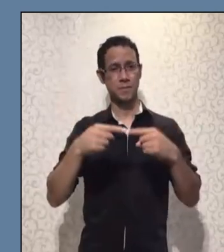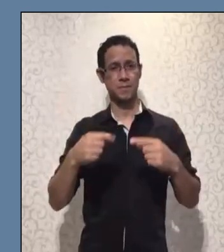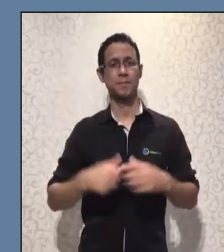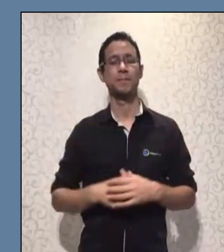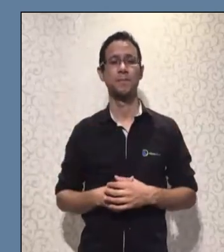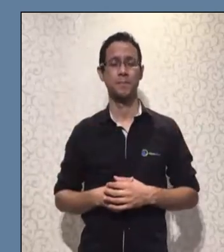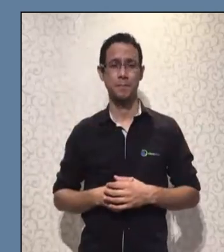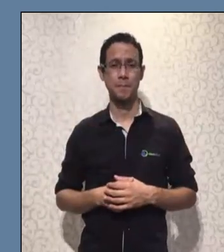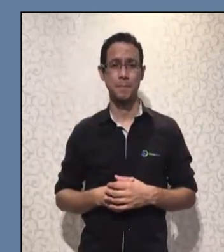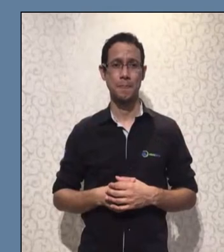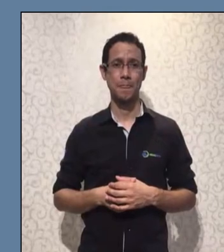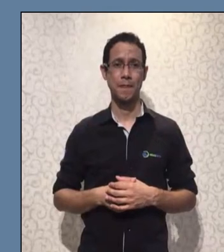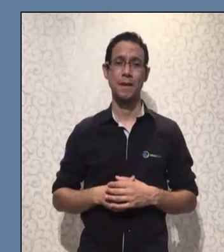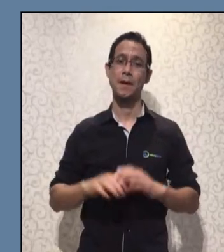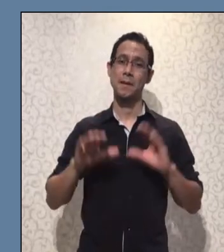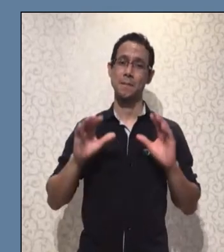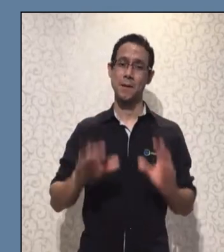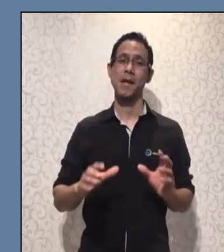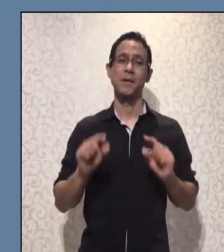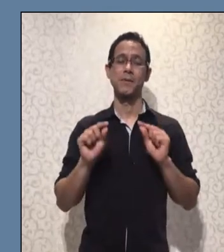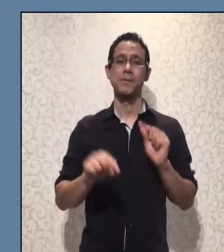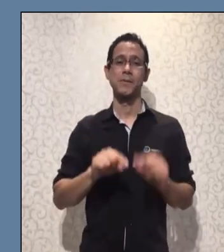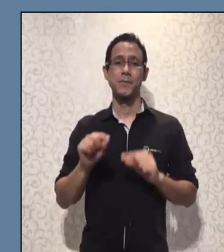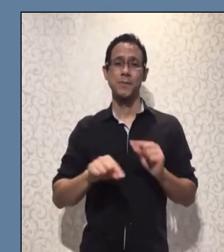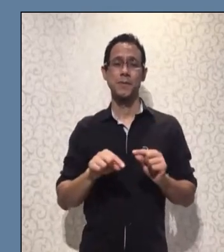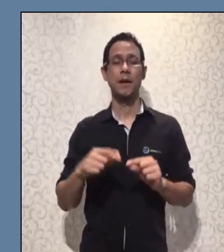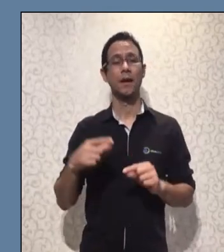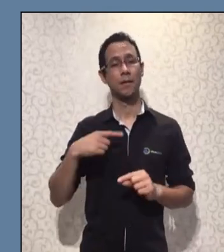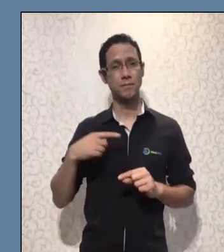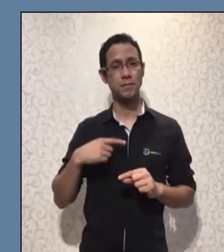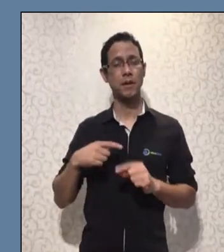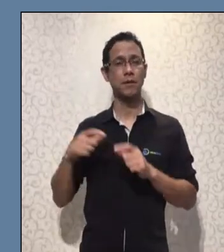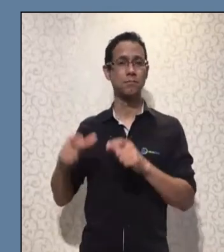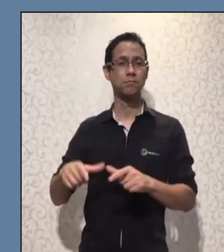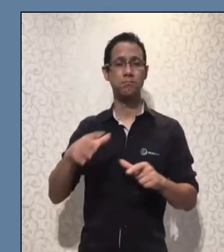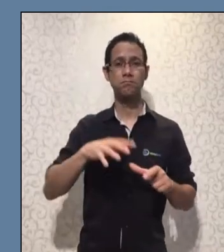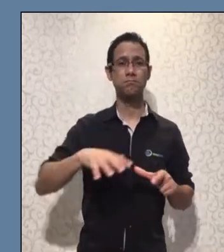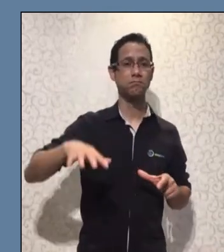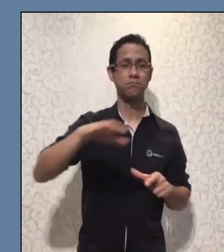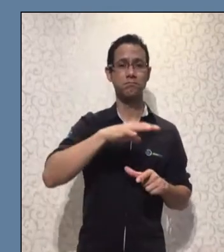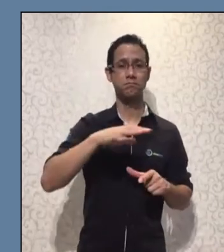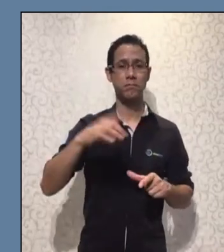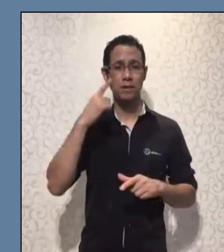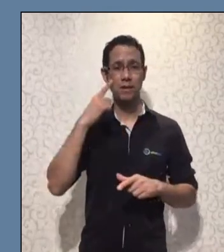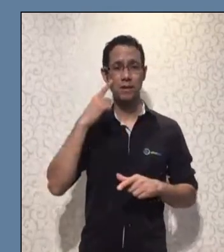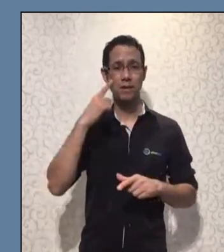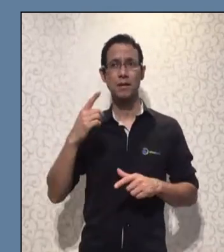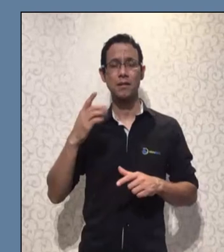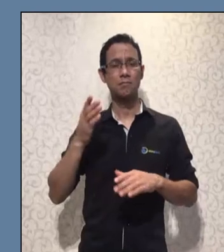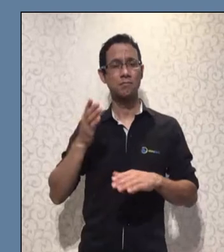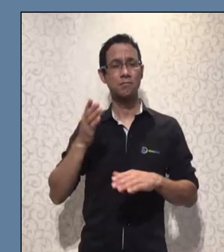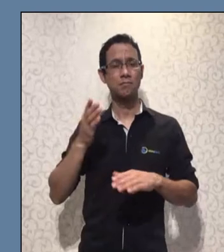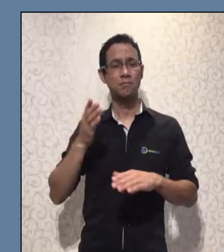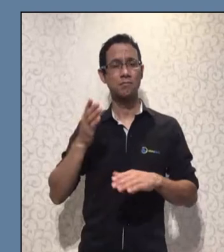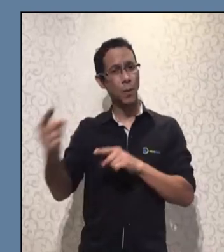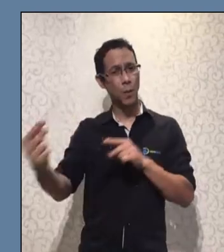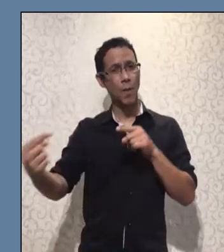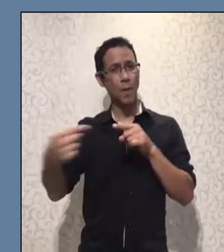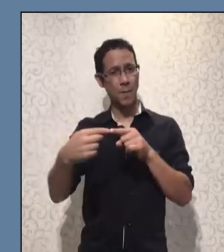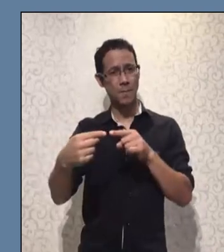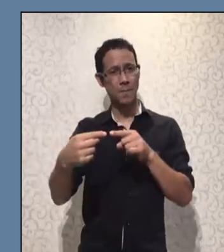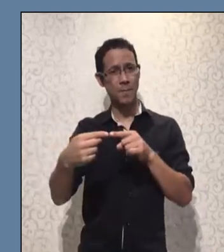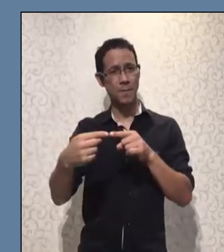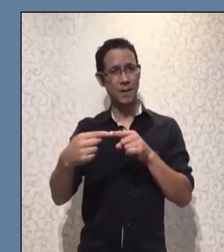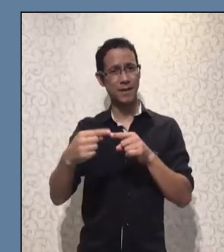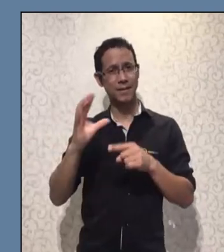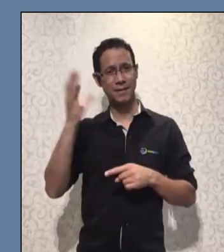que é visto como uma ambientação ou uma janela para aquele fato. Relaciona-se com o fato histórico apresentado